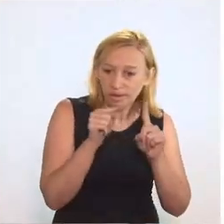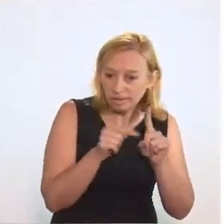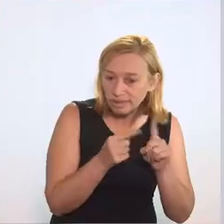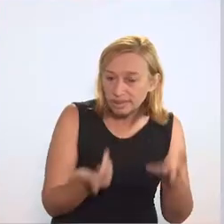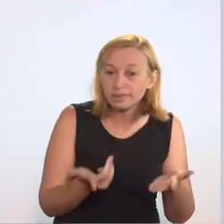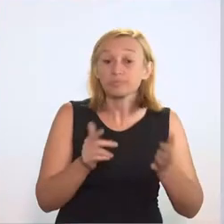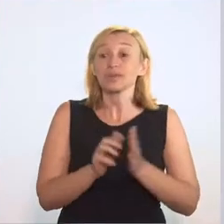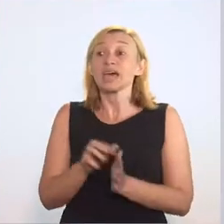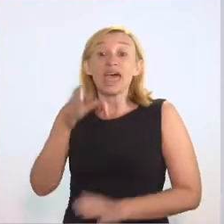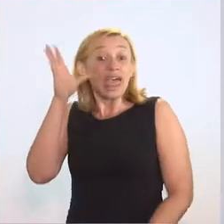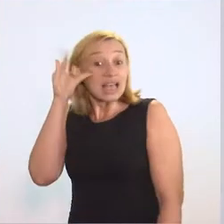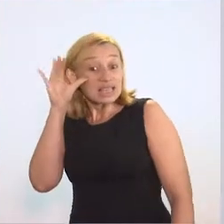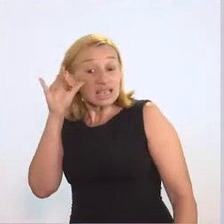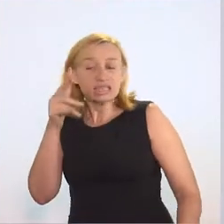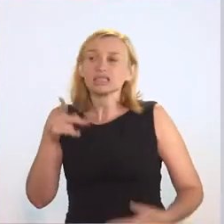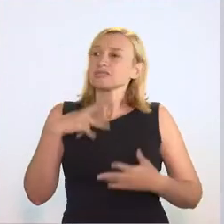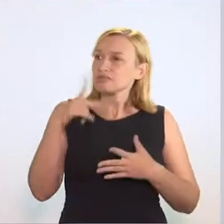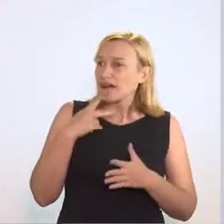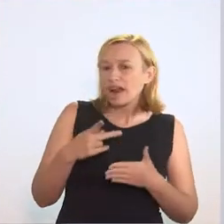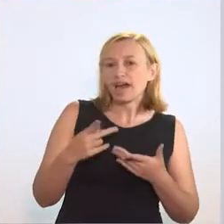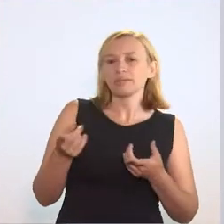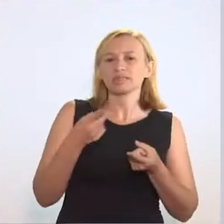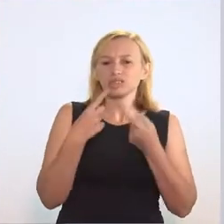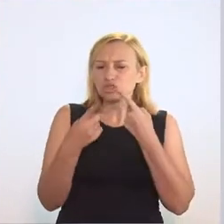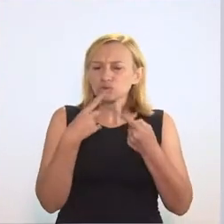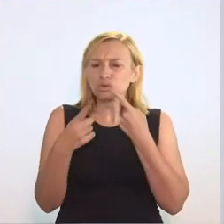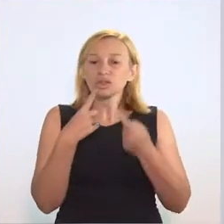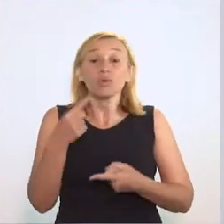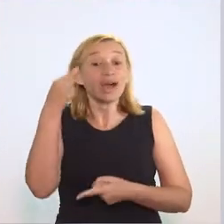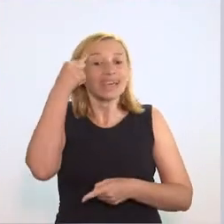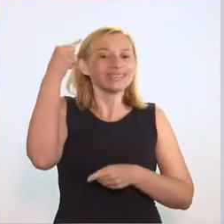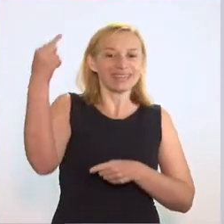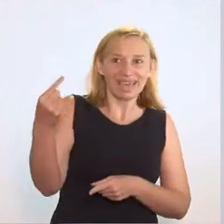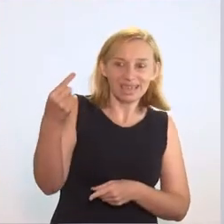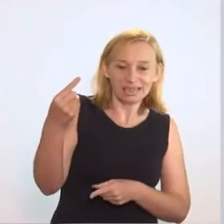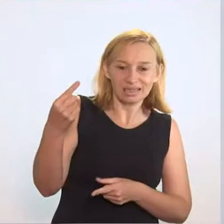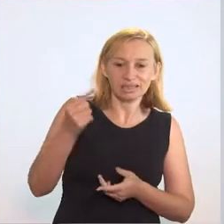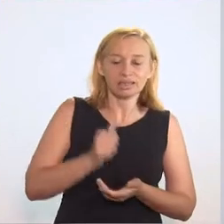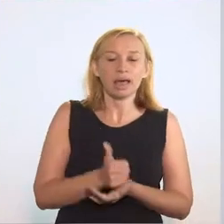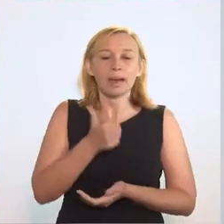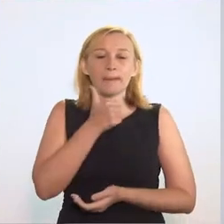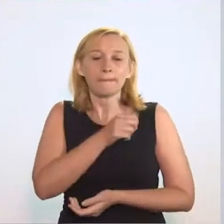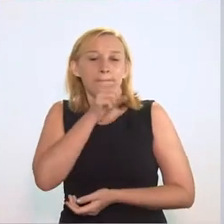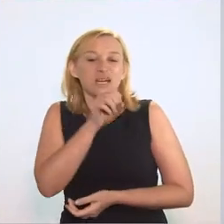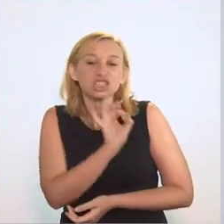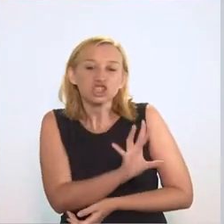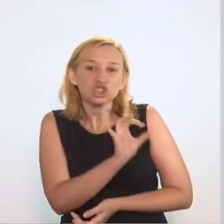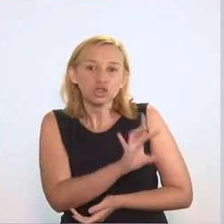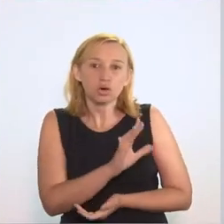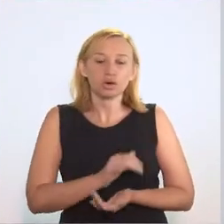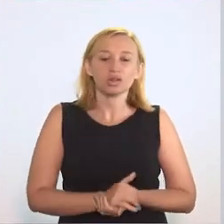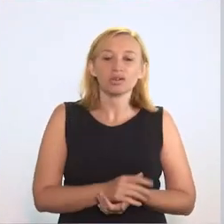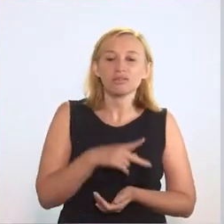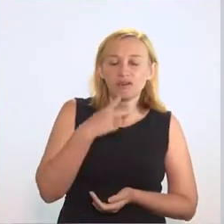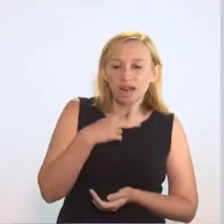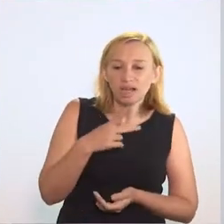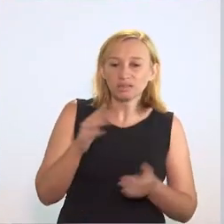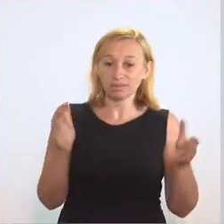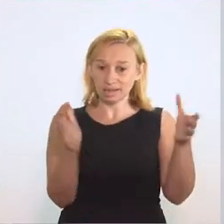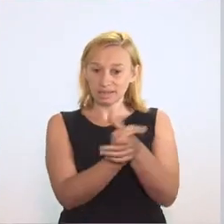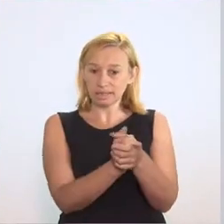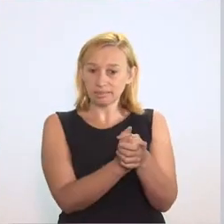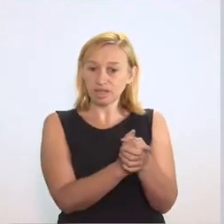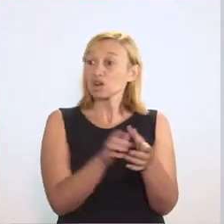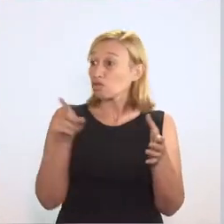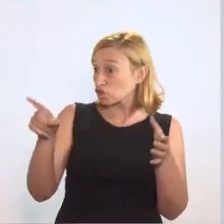Não, isso, e é interessante, assim, trazer para esse debate a seguinte ideia. Você fala mãe solo, né? Tudo bem, a gente está falando aí de um